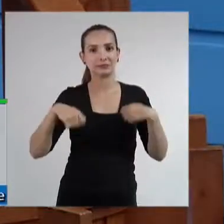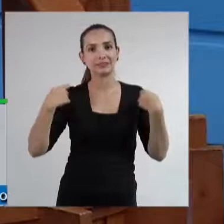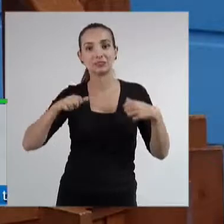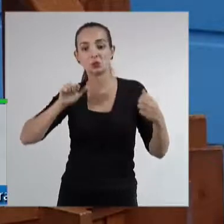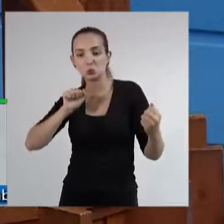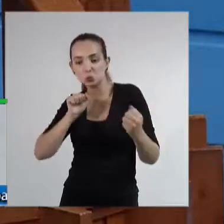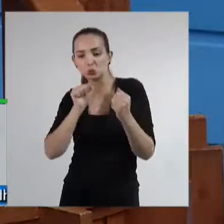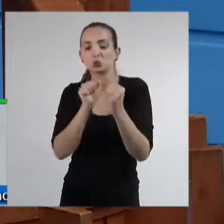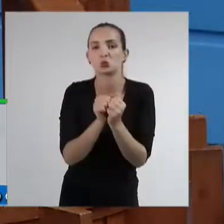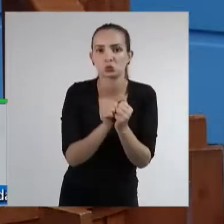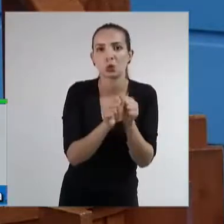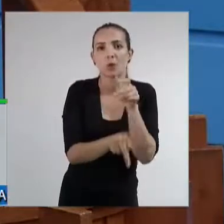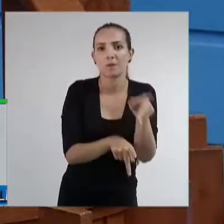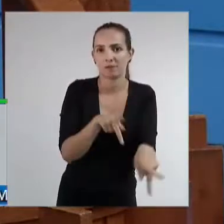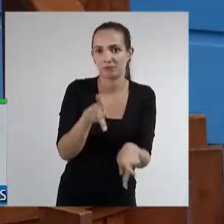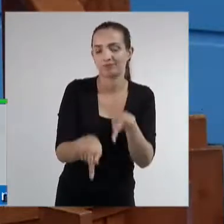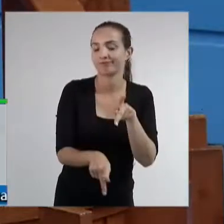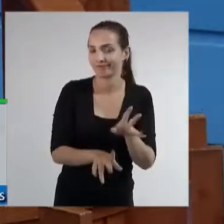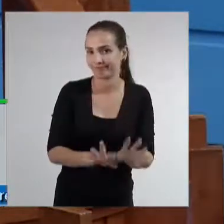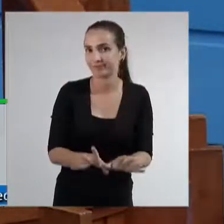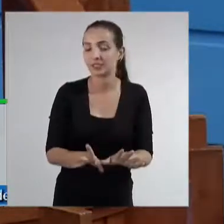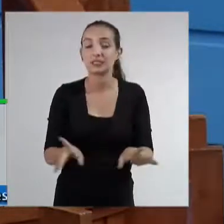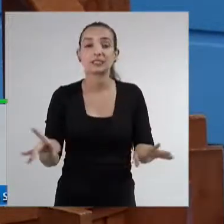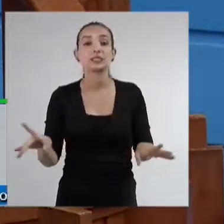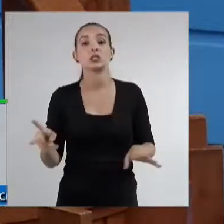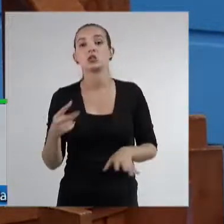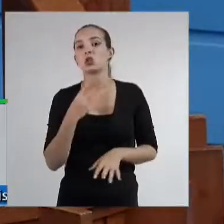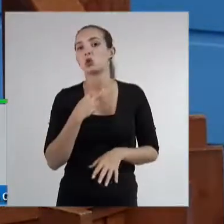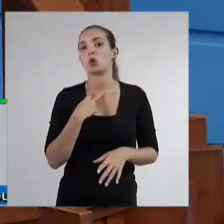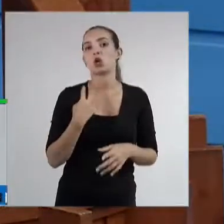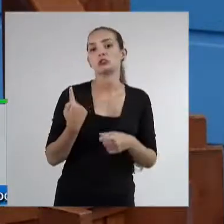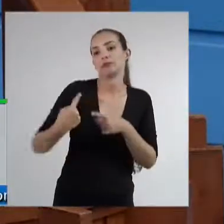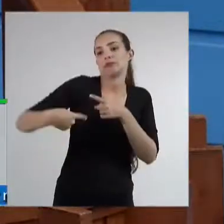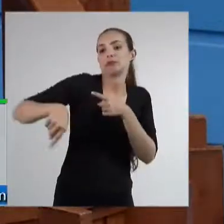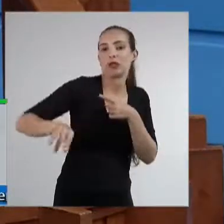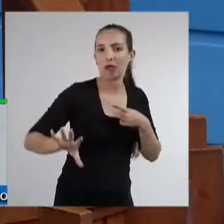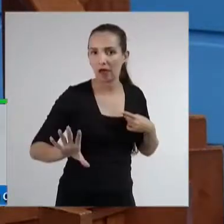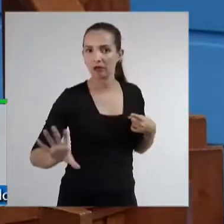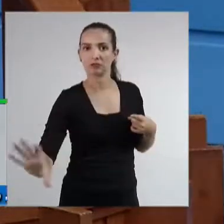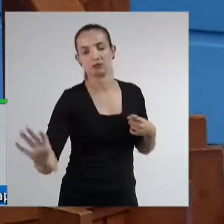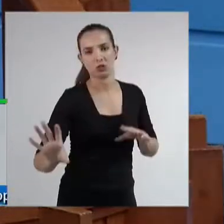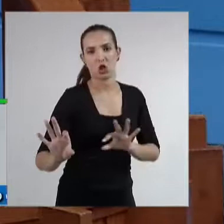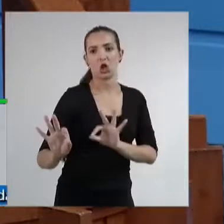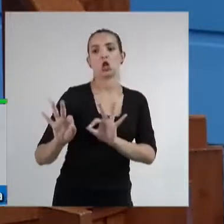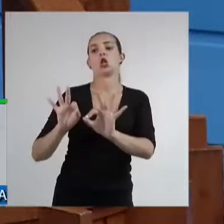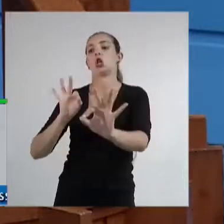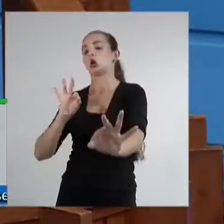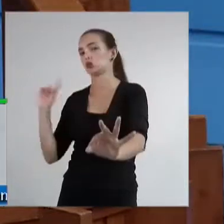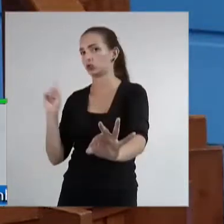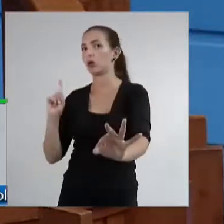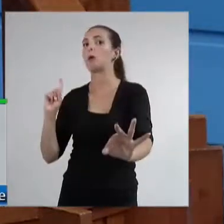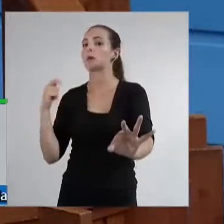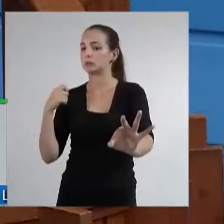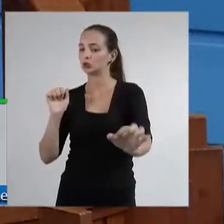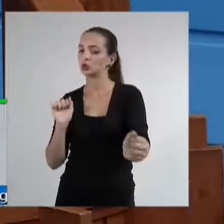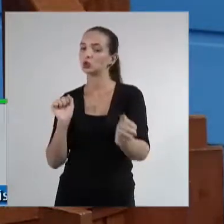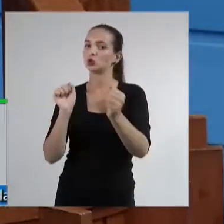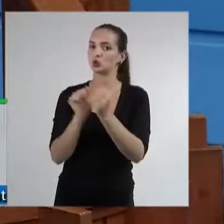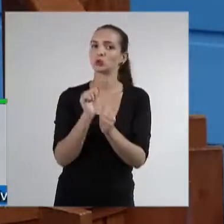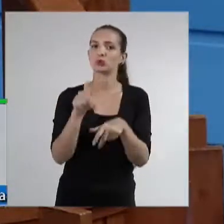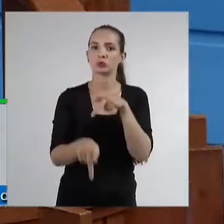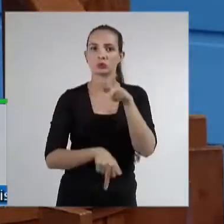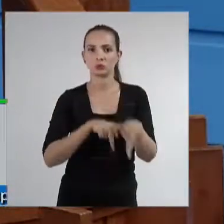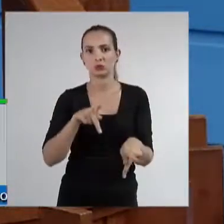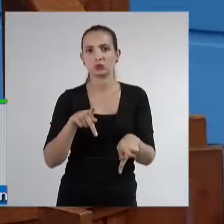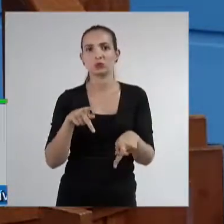aproximar cada vez mais, ou não perder o vínculo com o eleitor. Não apenas como eleitor,